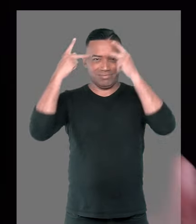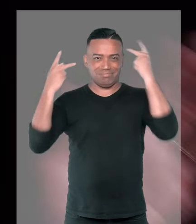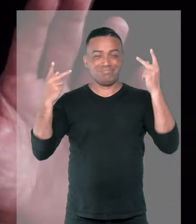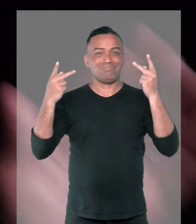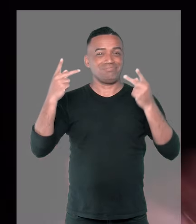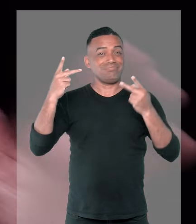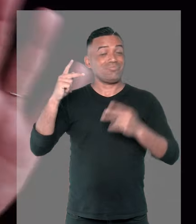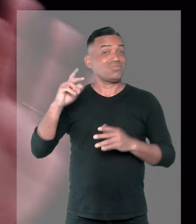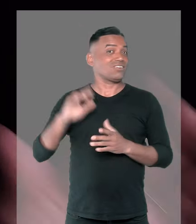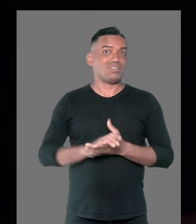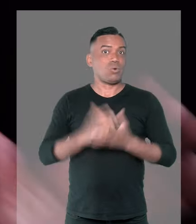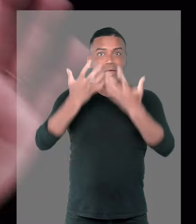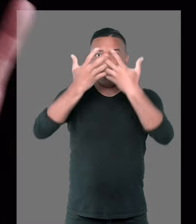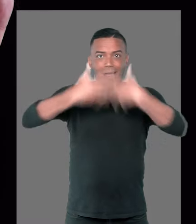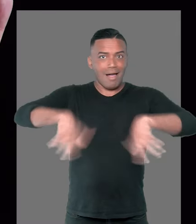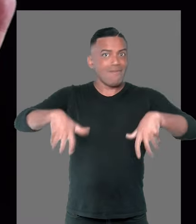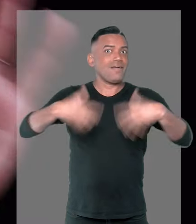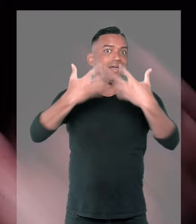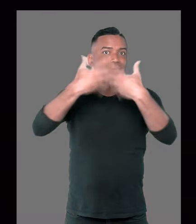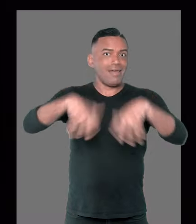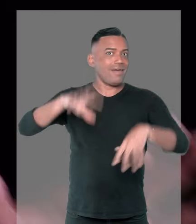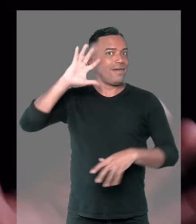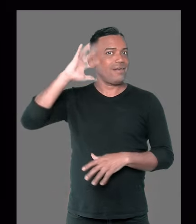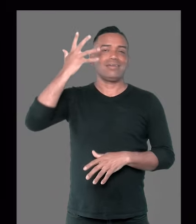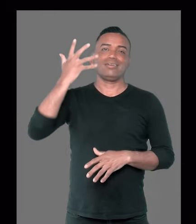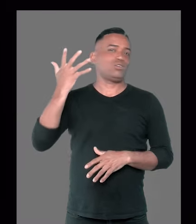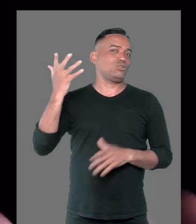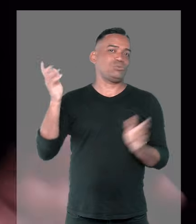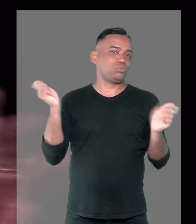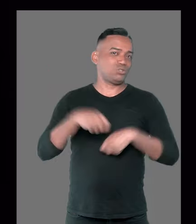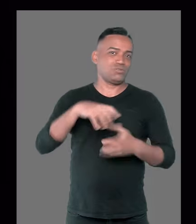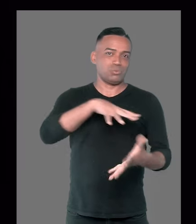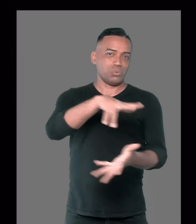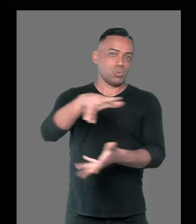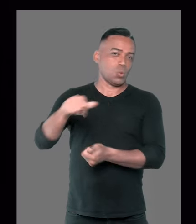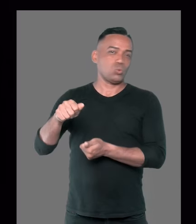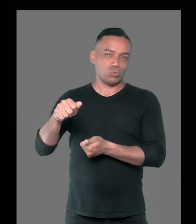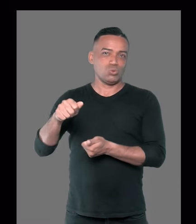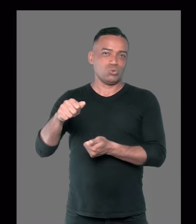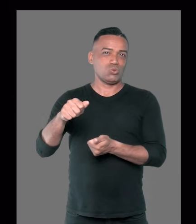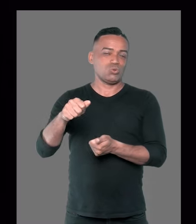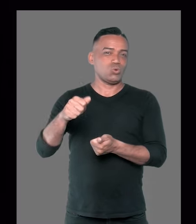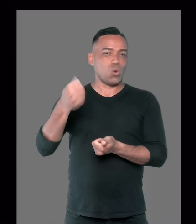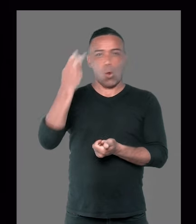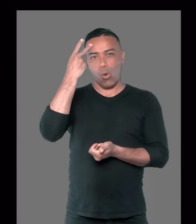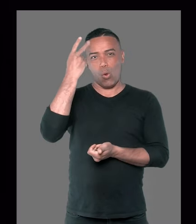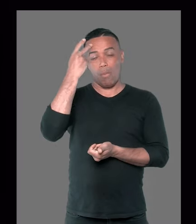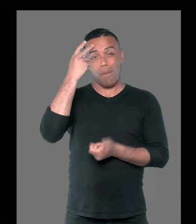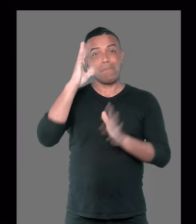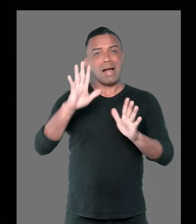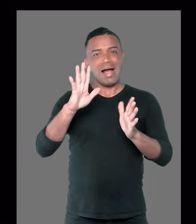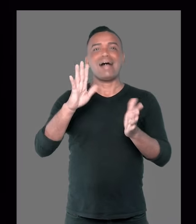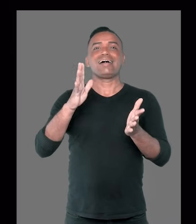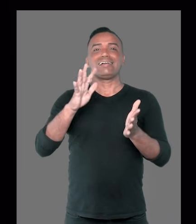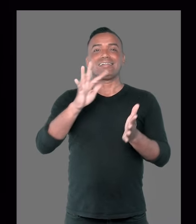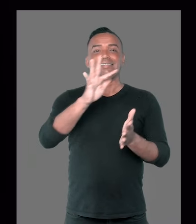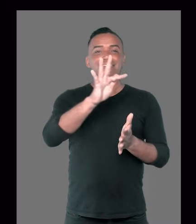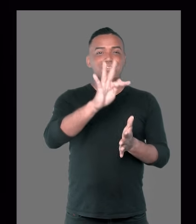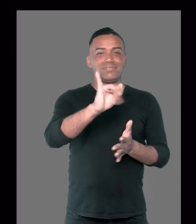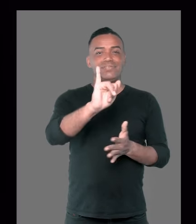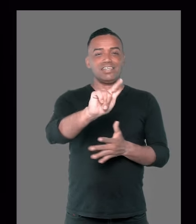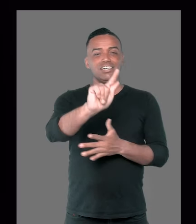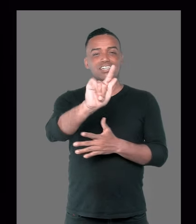efeito possível no mundo físico puramente mas mas ele é um efeito possível no mundo figital a outra coisa